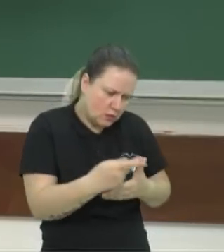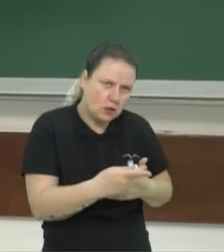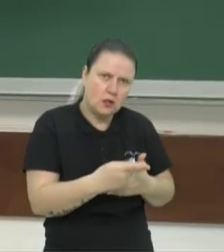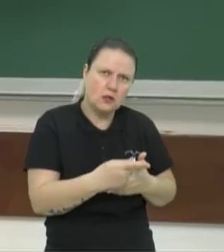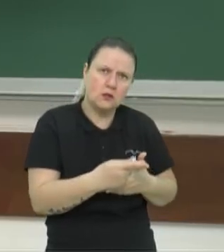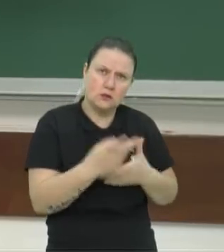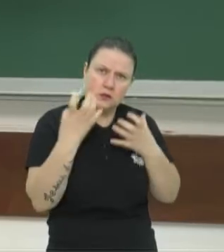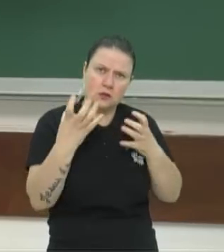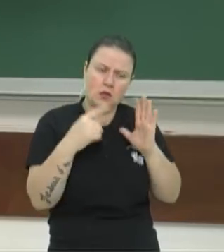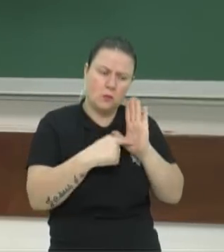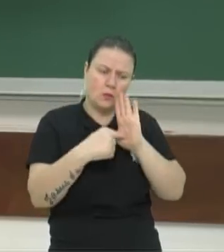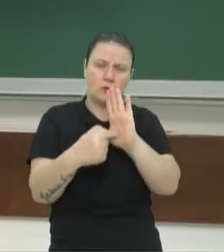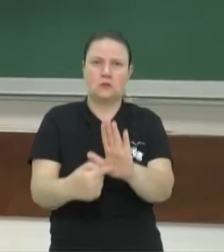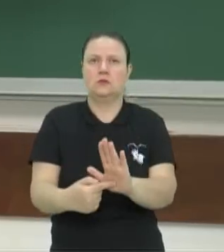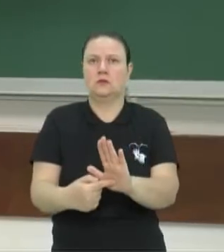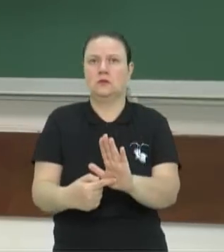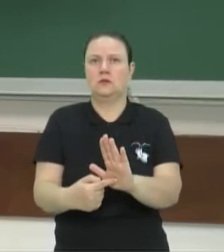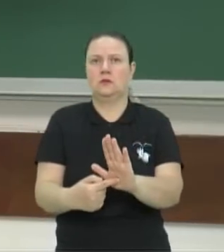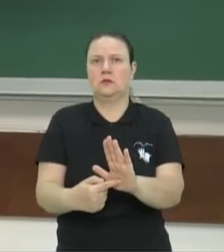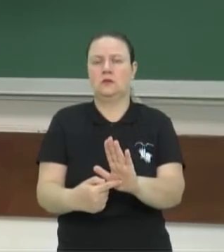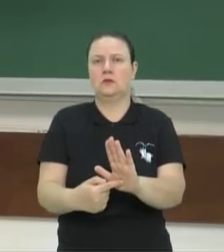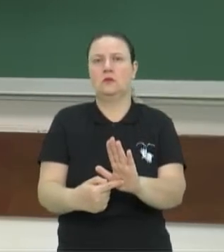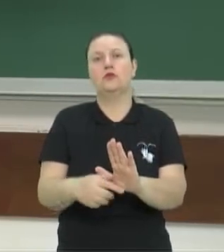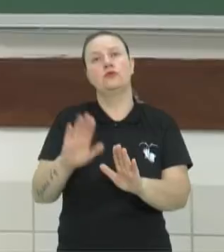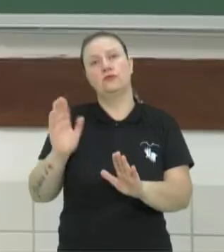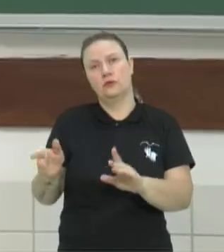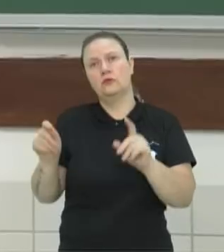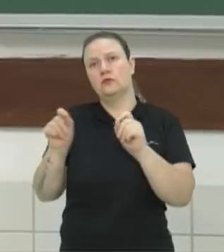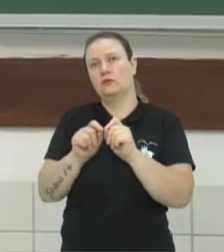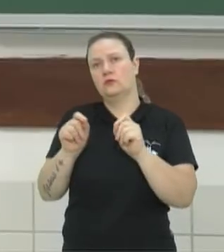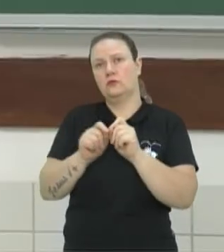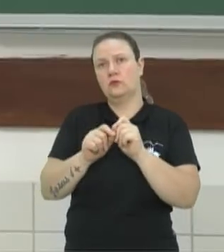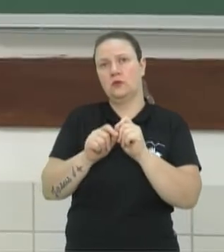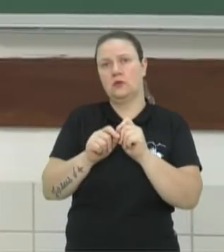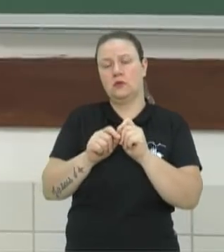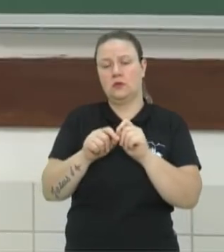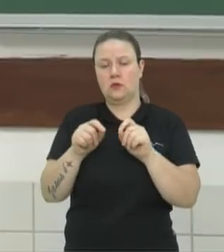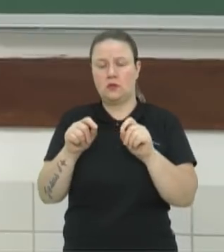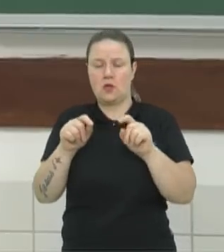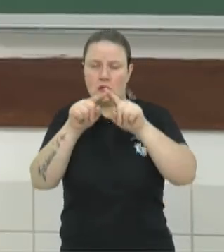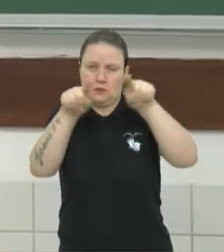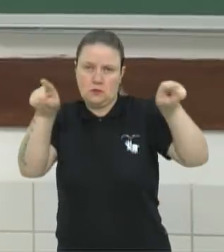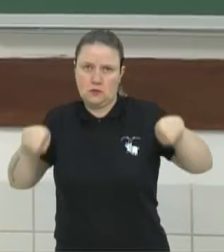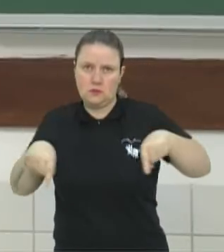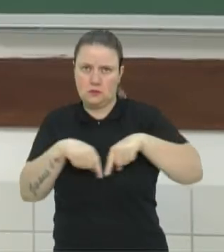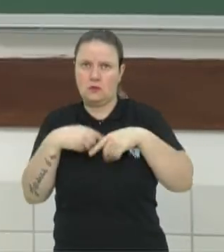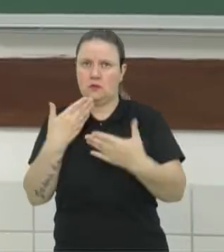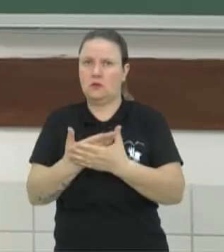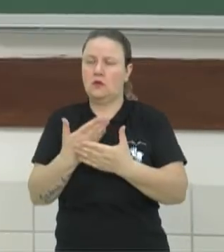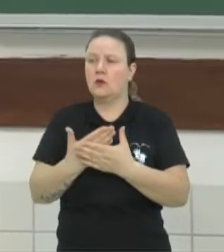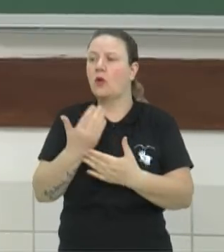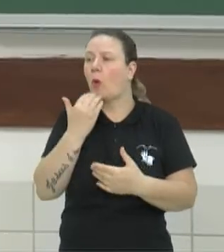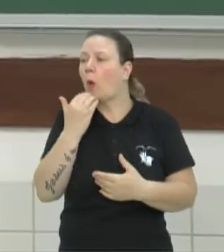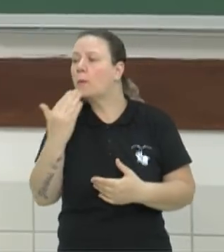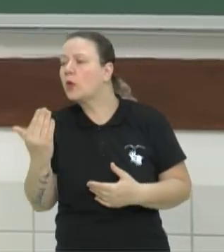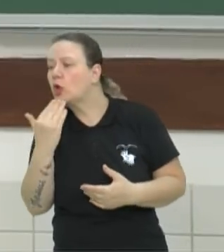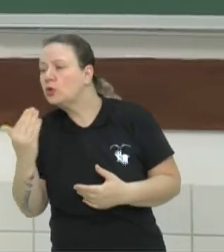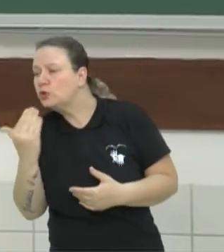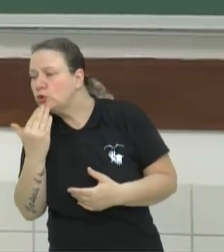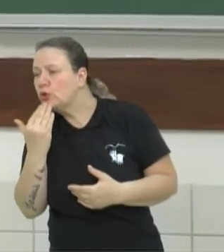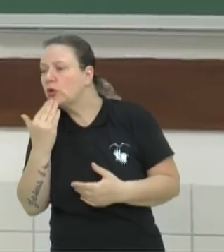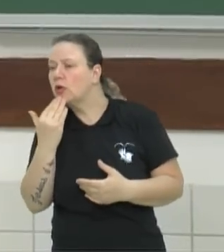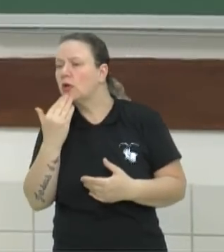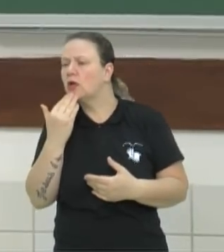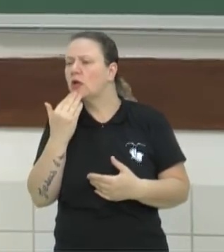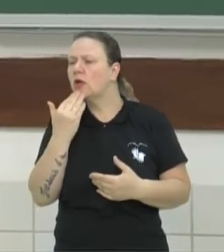passar? Nada, não tem nada. Eu já fiz em sala de aula, às vezes pedi para os alunos fazerem um cartaz para alguma coisa, ele desenhou um carrinho no canto.